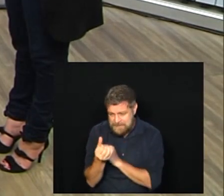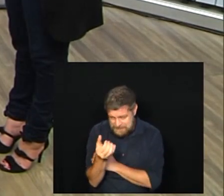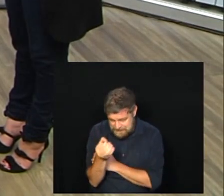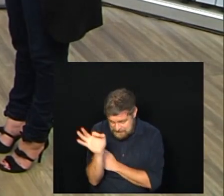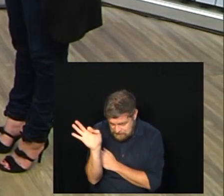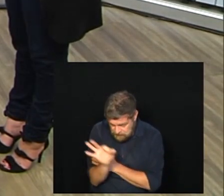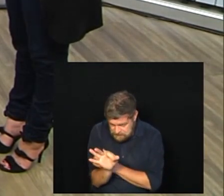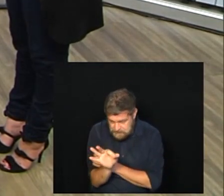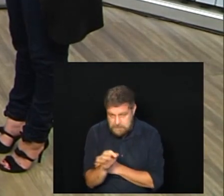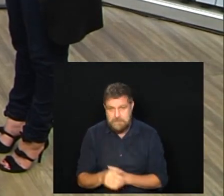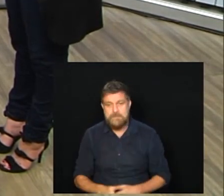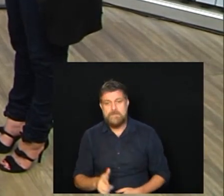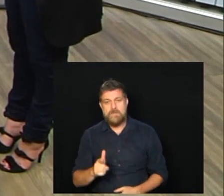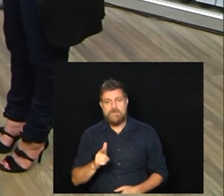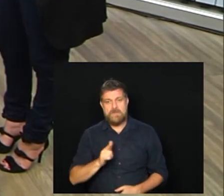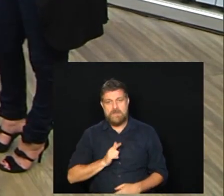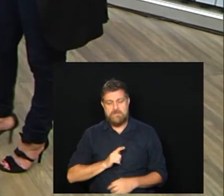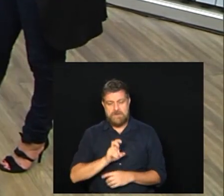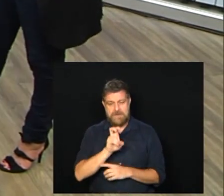60%. Nós temos